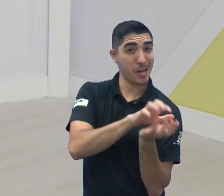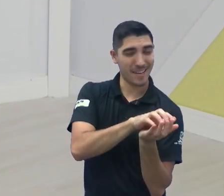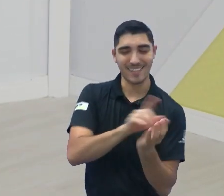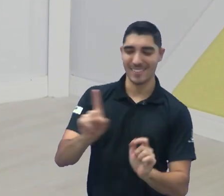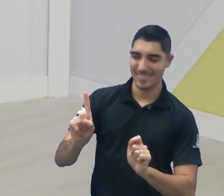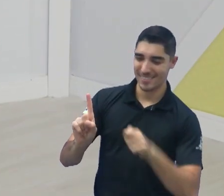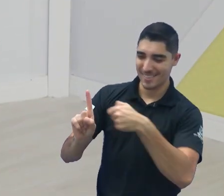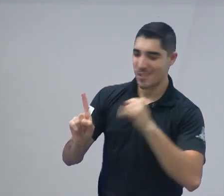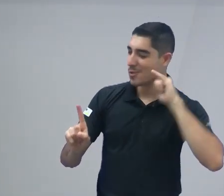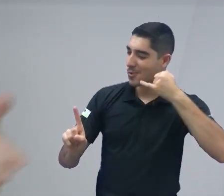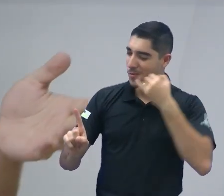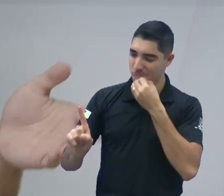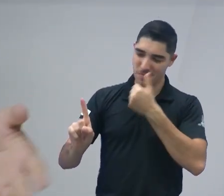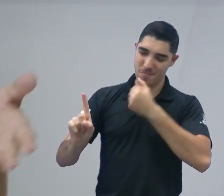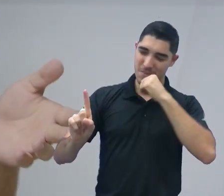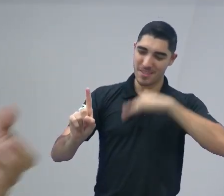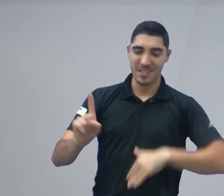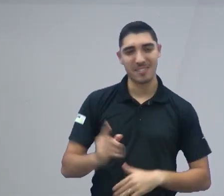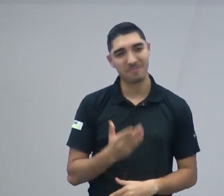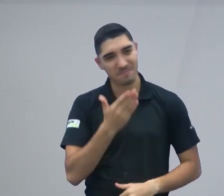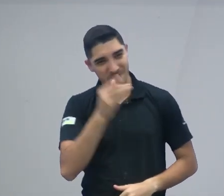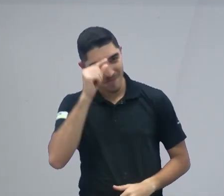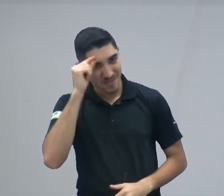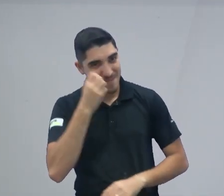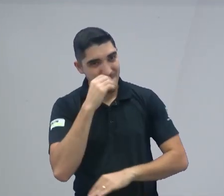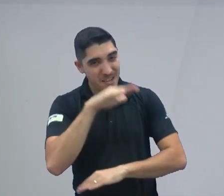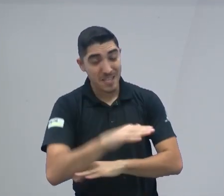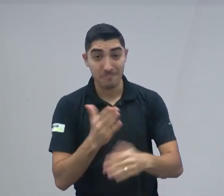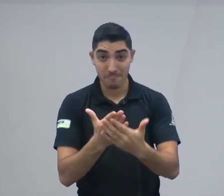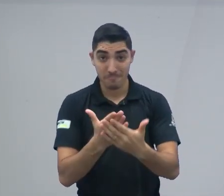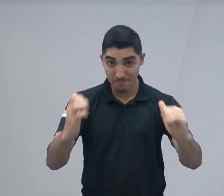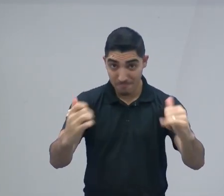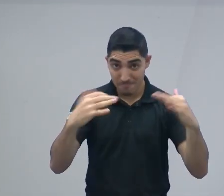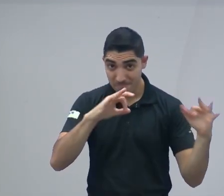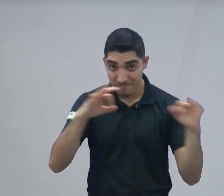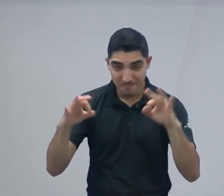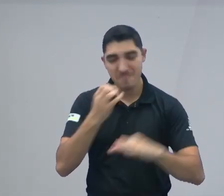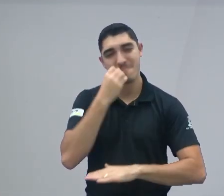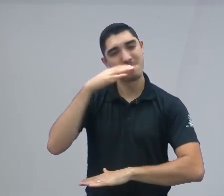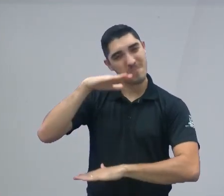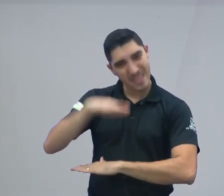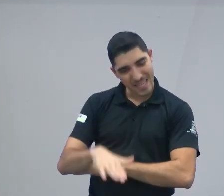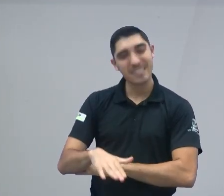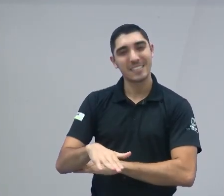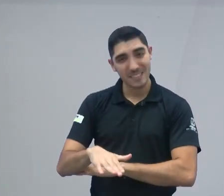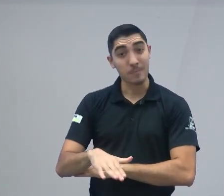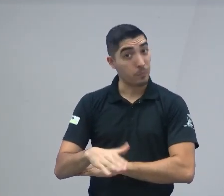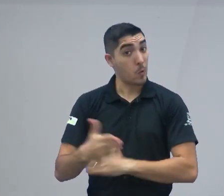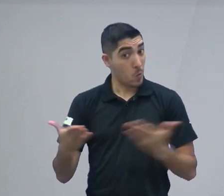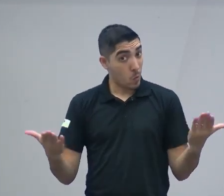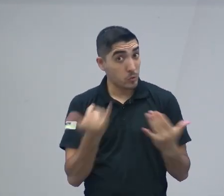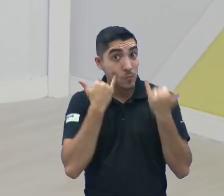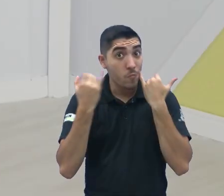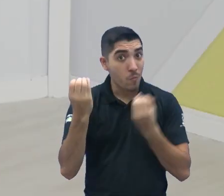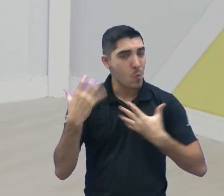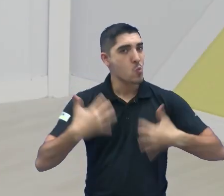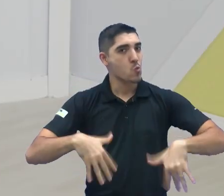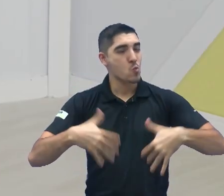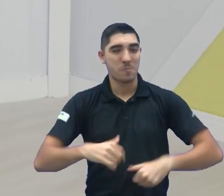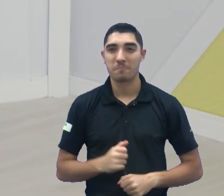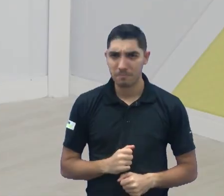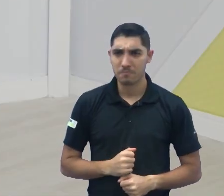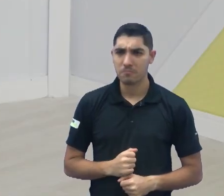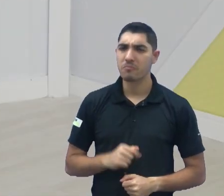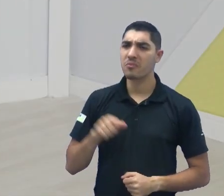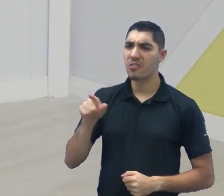Tudo bem, João? Boa tarde. Boa tarde, Vieira. Boa tarde para todo mundo que tá com a gente hoje no Hora do Esporte. Muita coisa no programa de hoje, hein, Vieira? Você tá com a